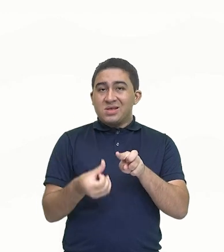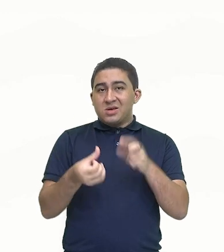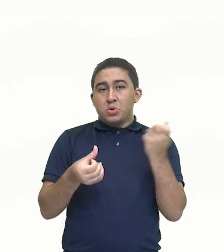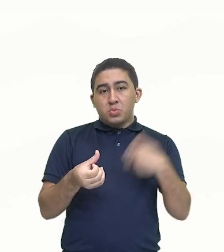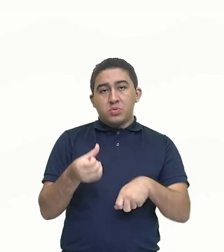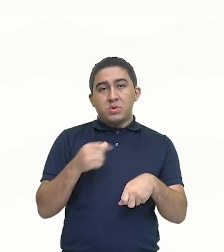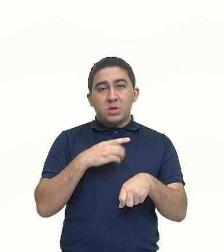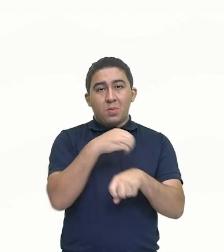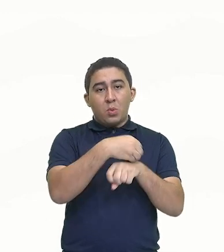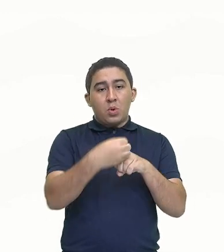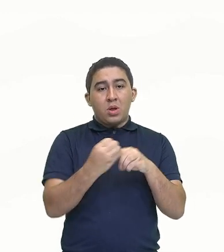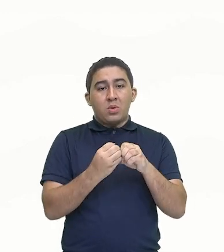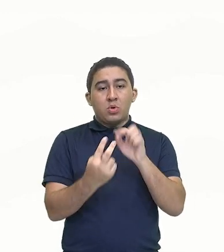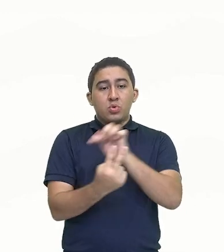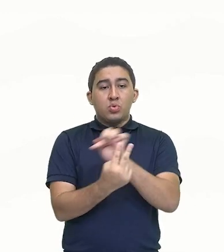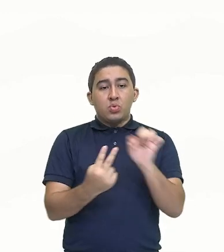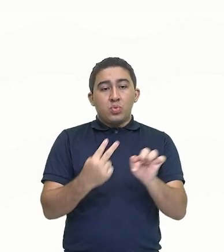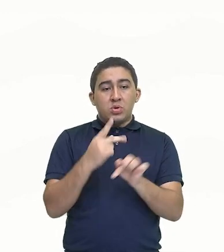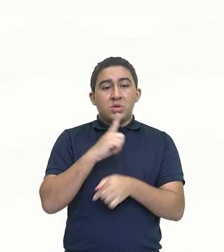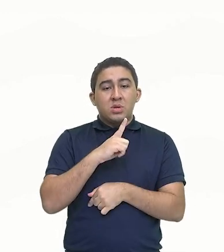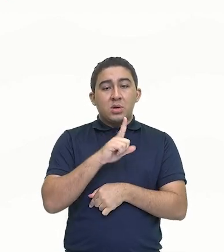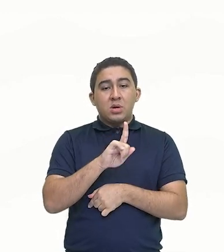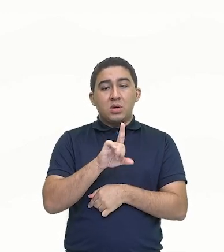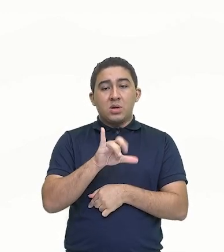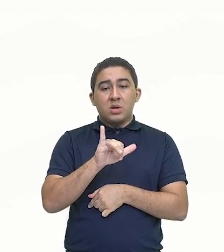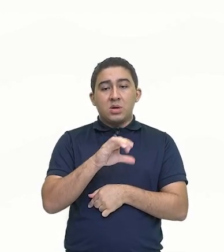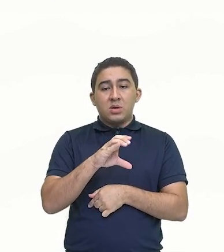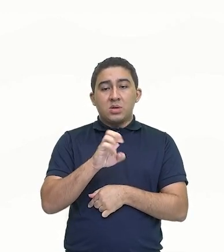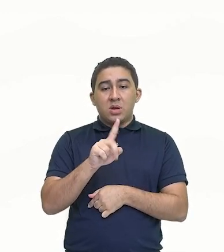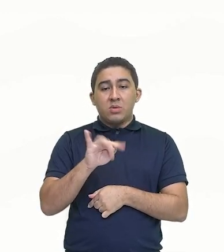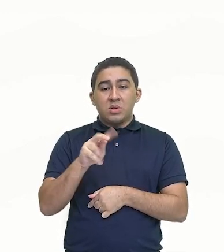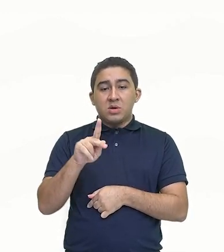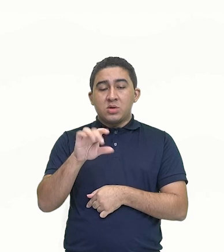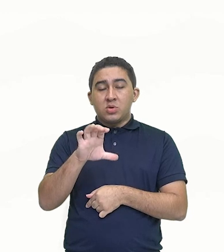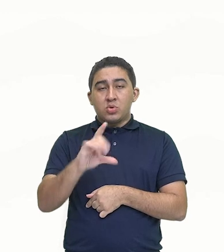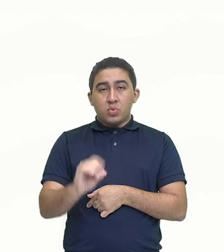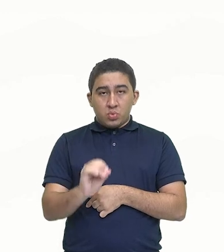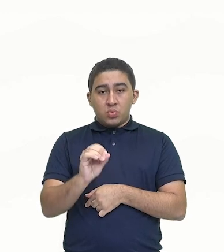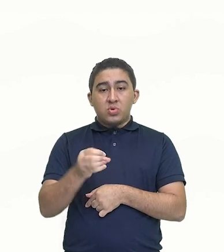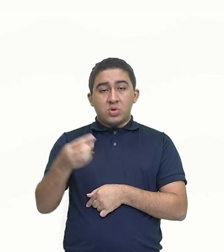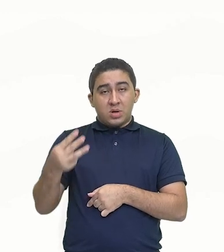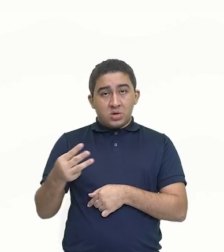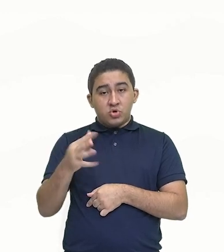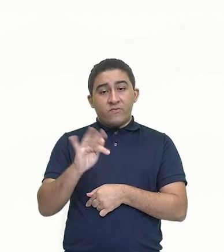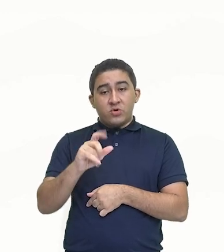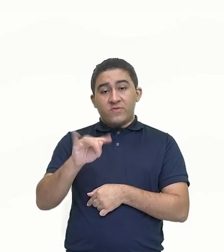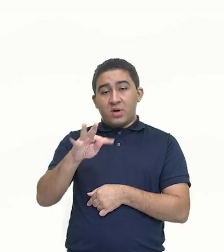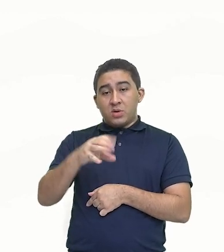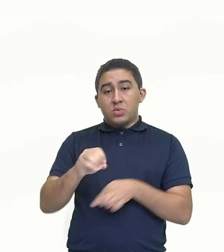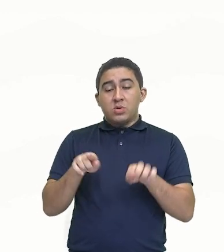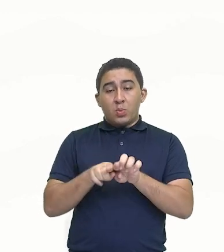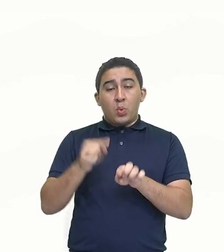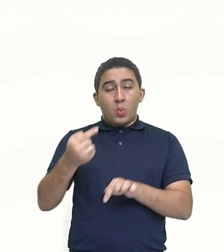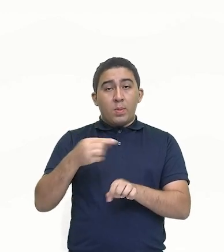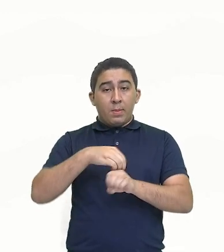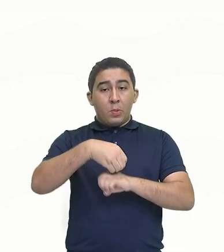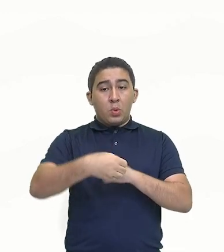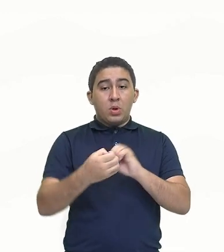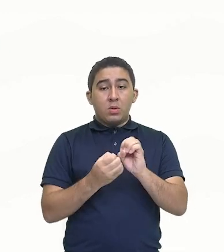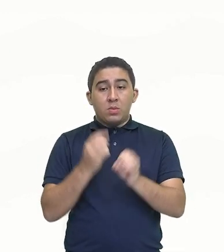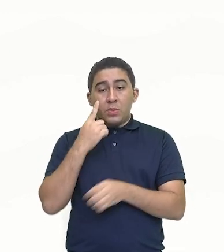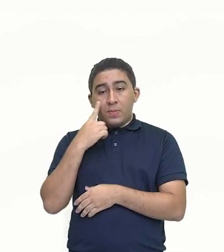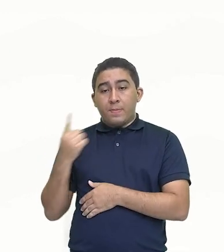2 moléculas de gliceraldeído 3-fosfato e uma molécula de